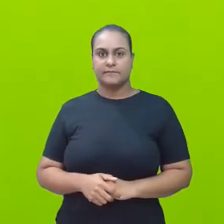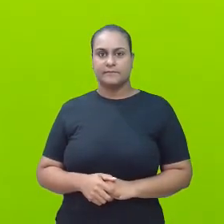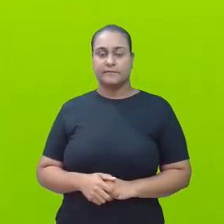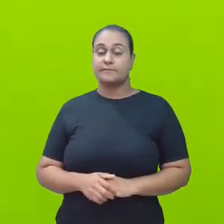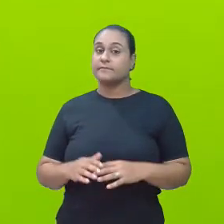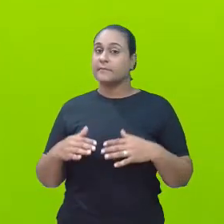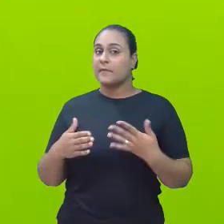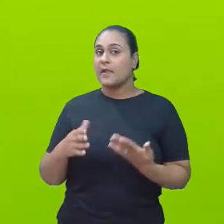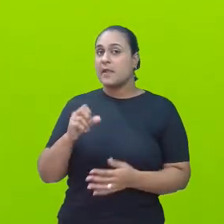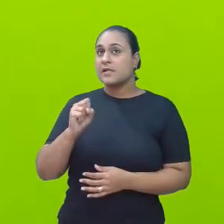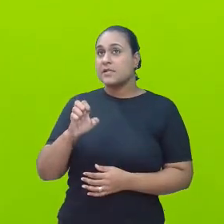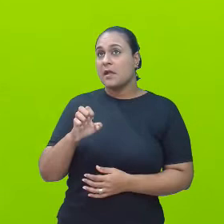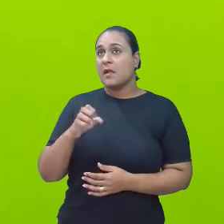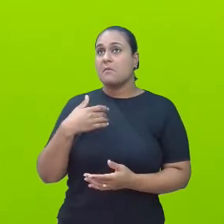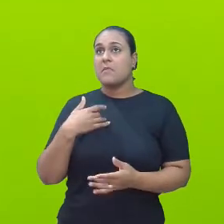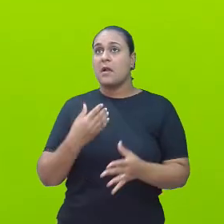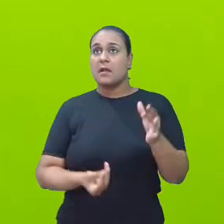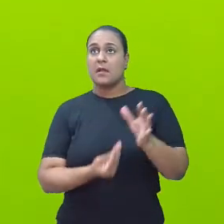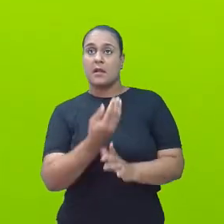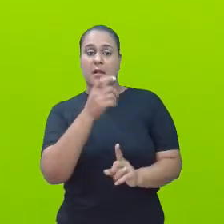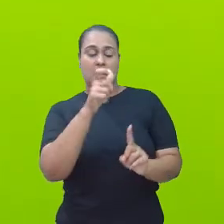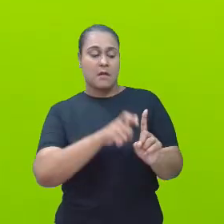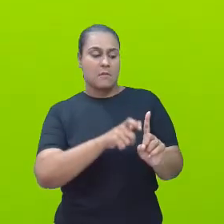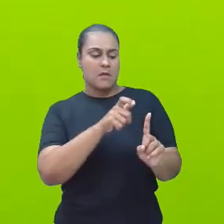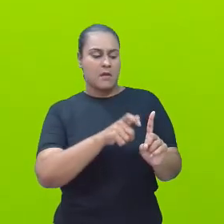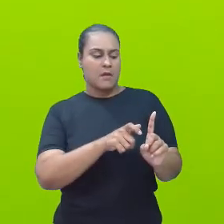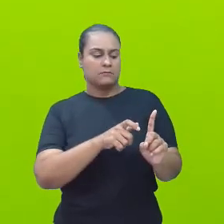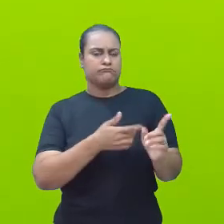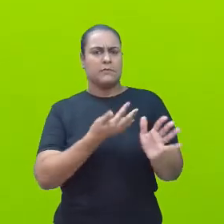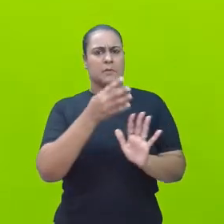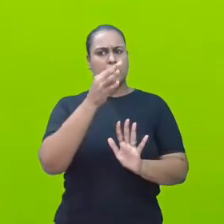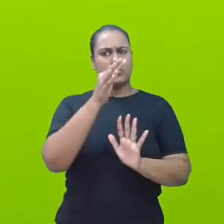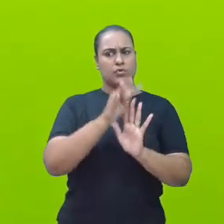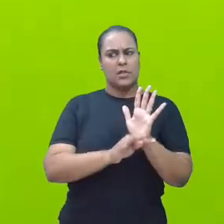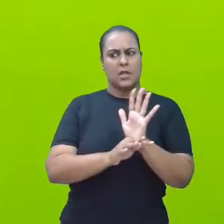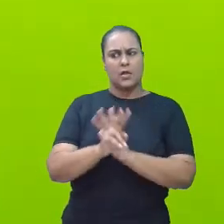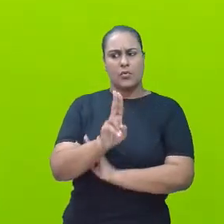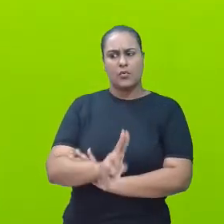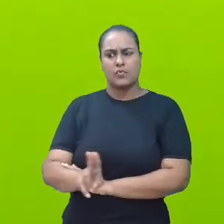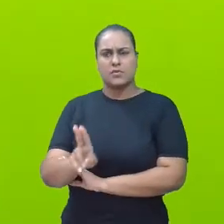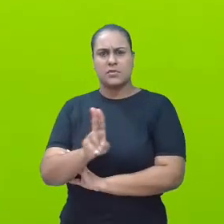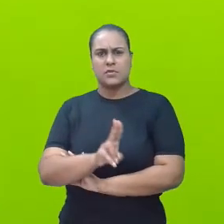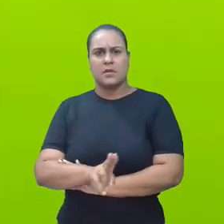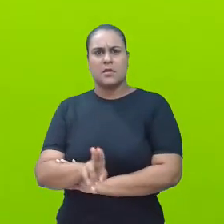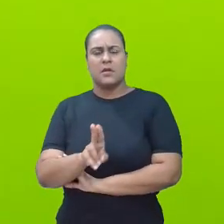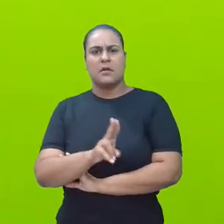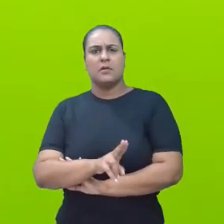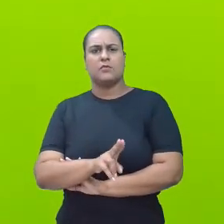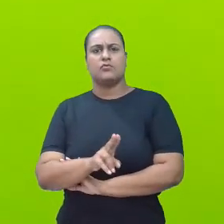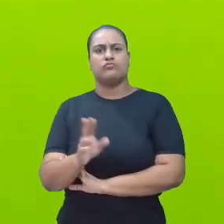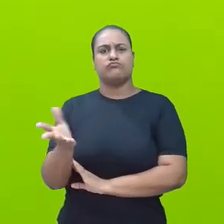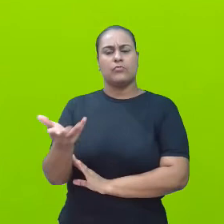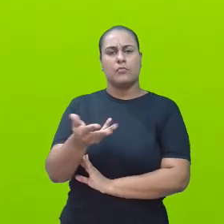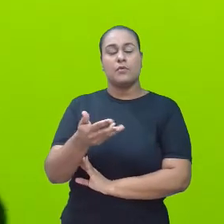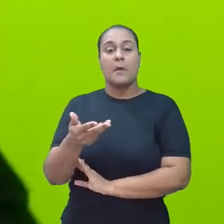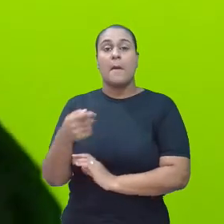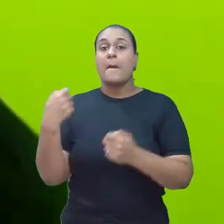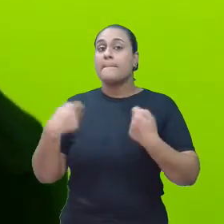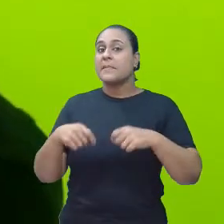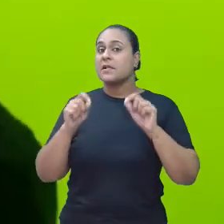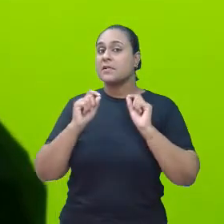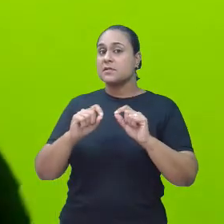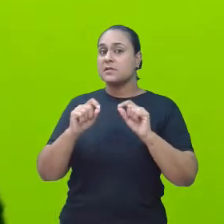Bem, se é para construir um personagem a partir de um texto, né, de um texto de um outro autor, é preciso que